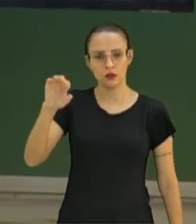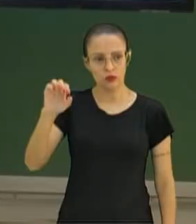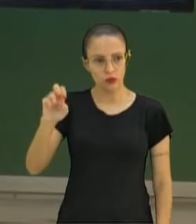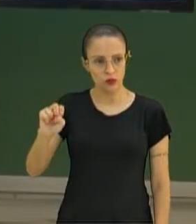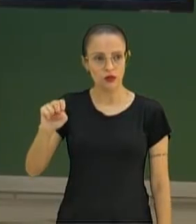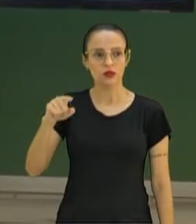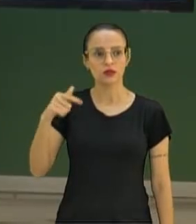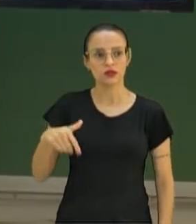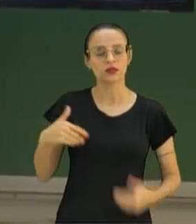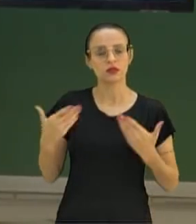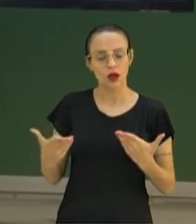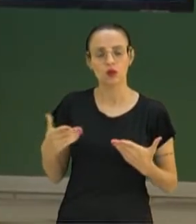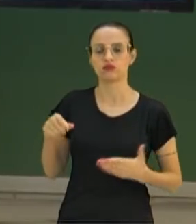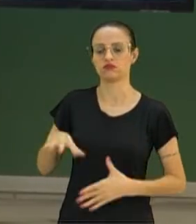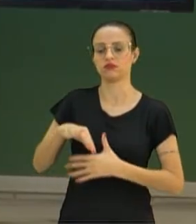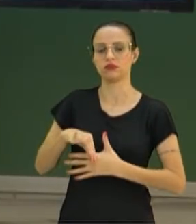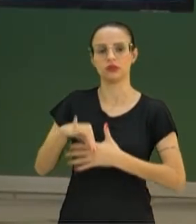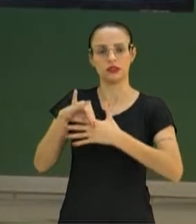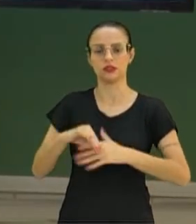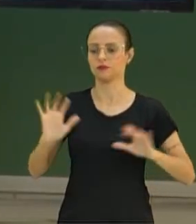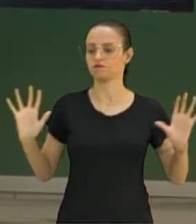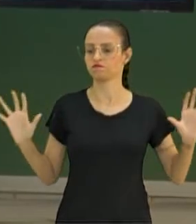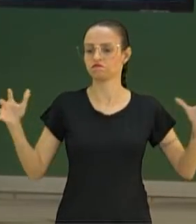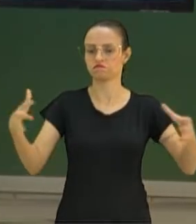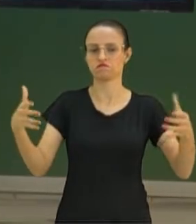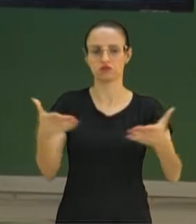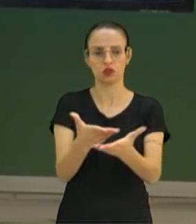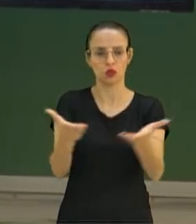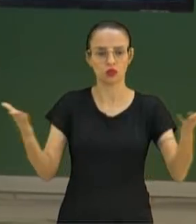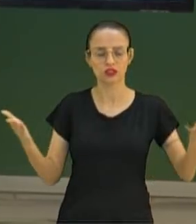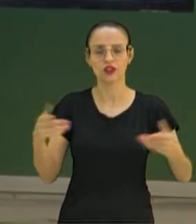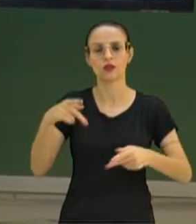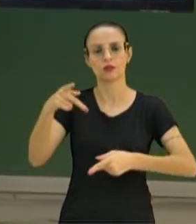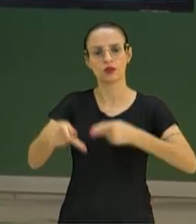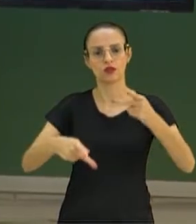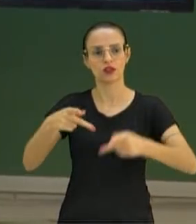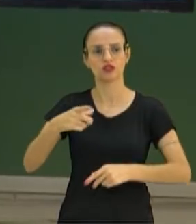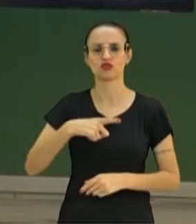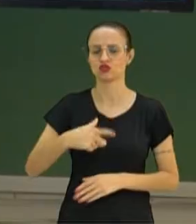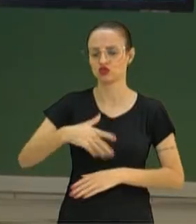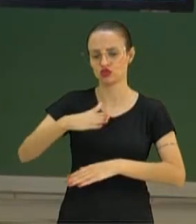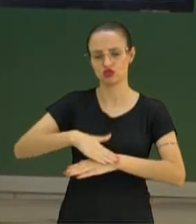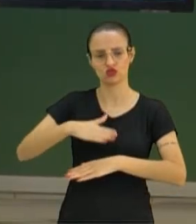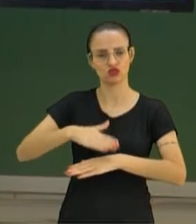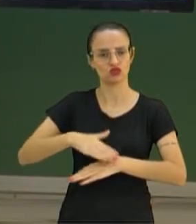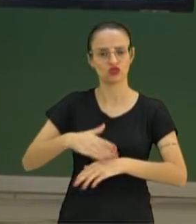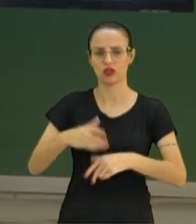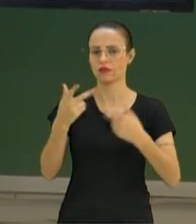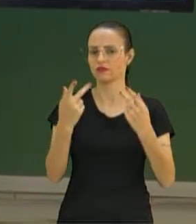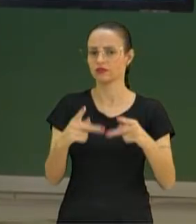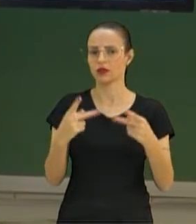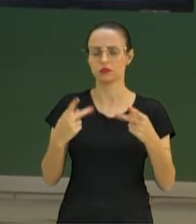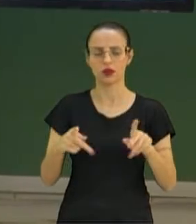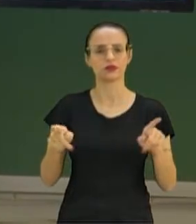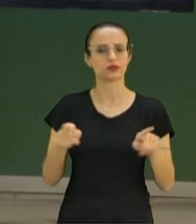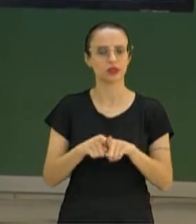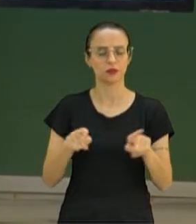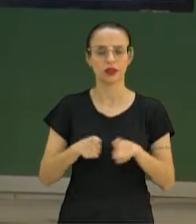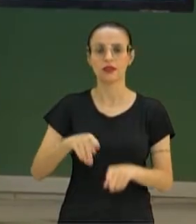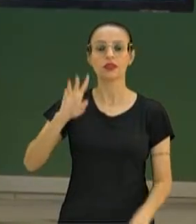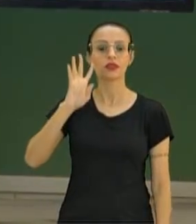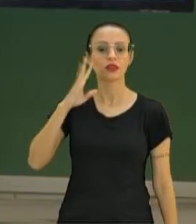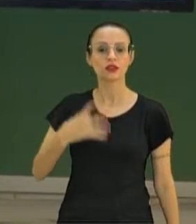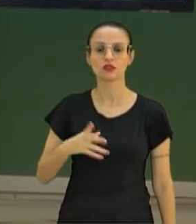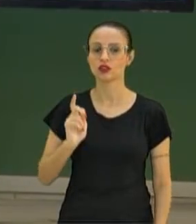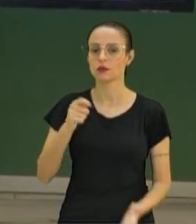de Antônio Conselheiro essa comunidade, né? O povoado tinha sua autonomia e também eles decidiram de